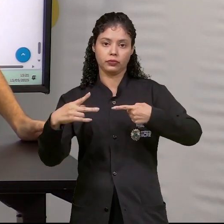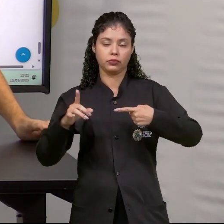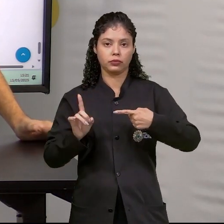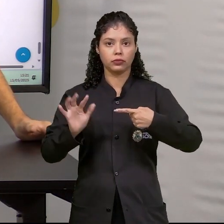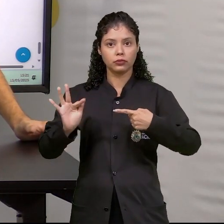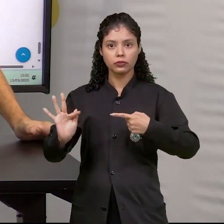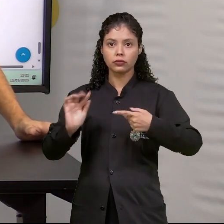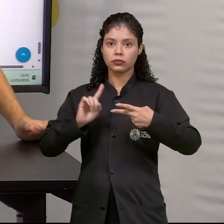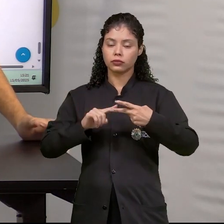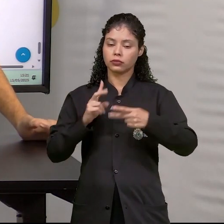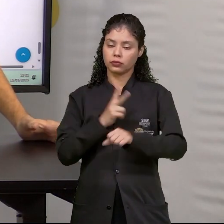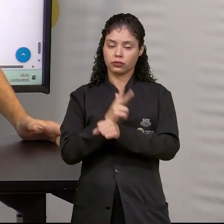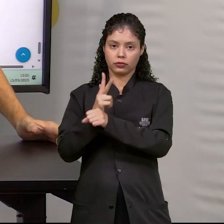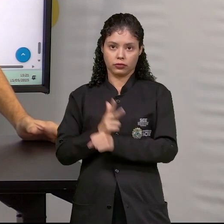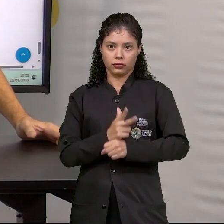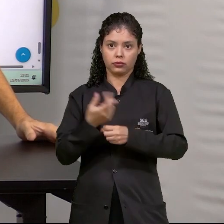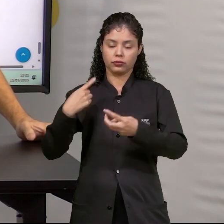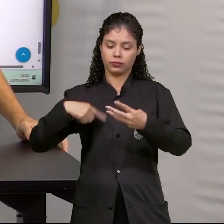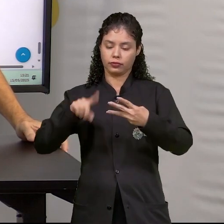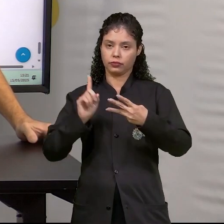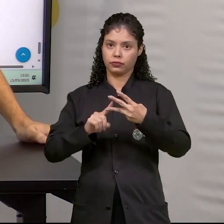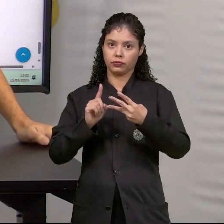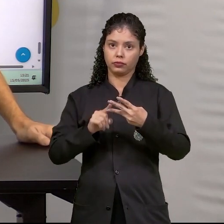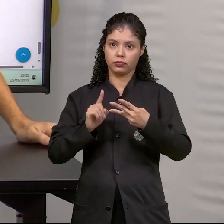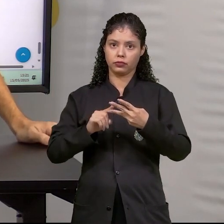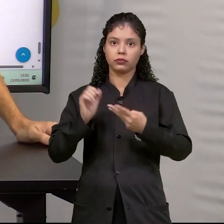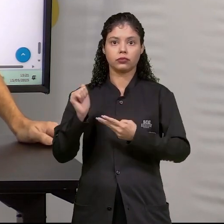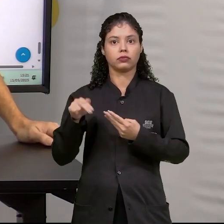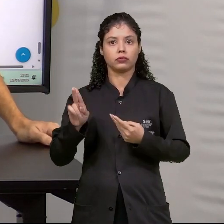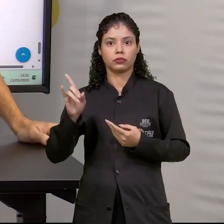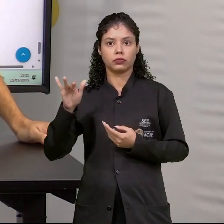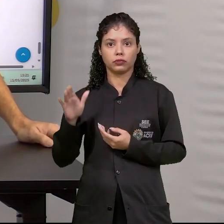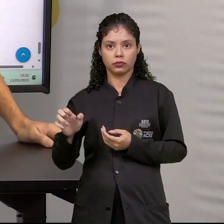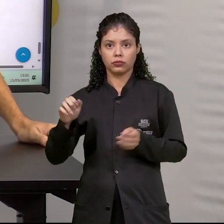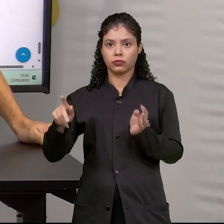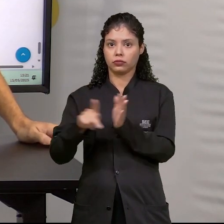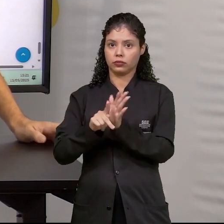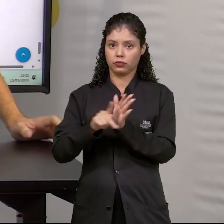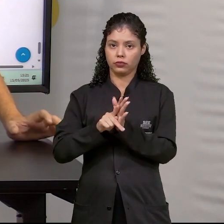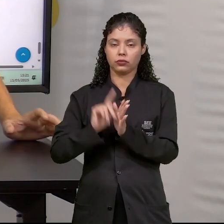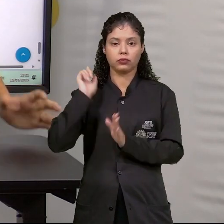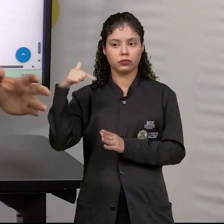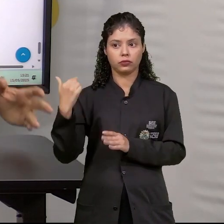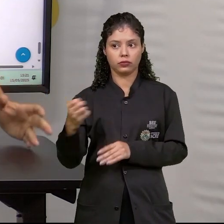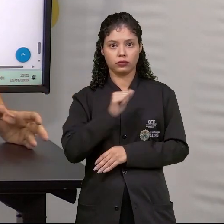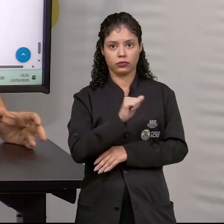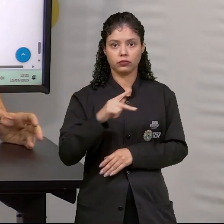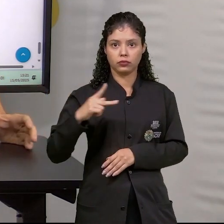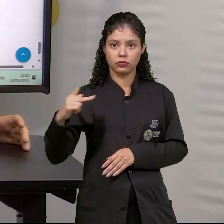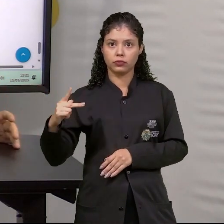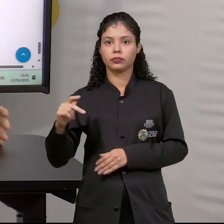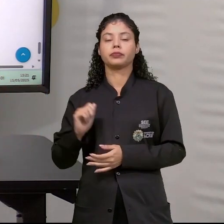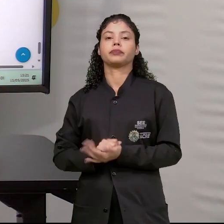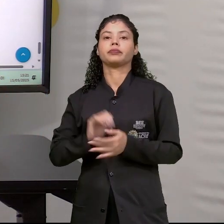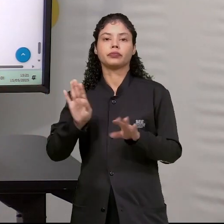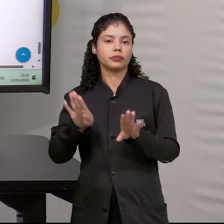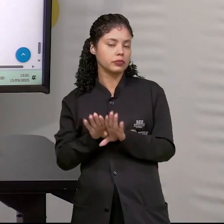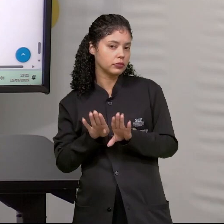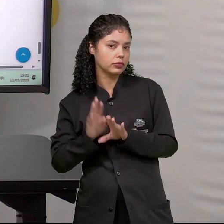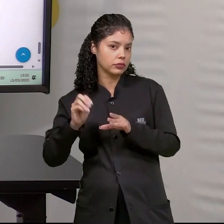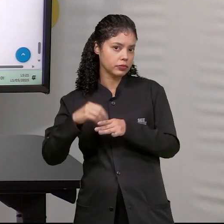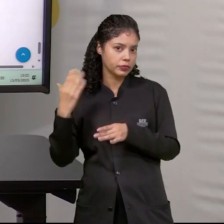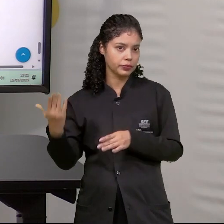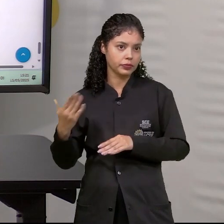vezes um áudio, um documento do Word, um documento do Excel. Tá? Esses são documentos que são ditos como